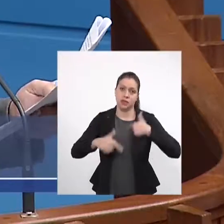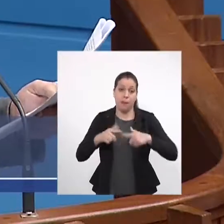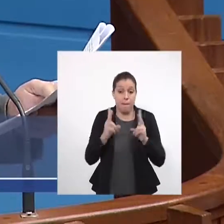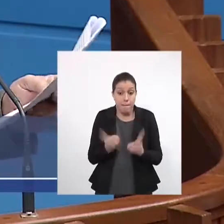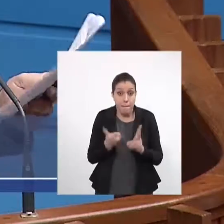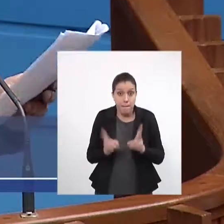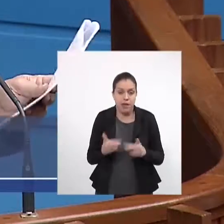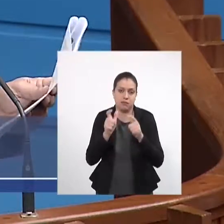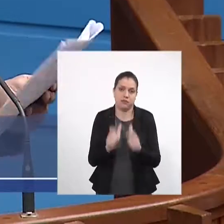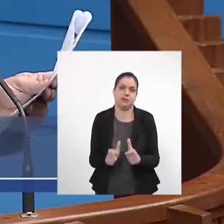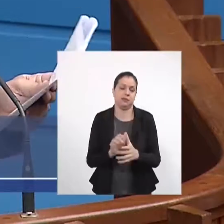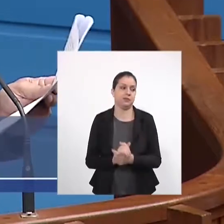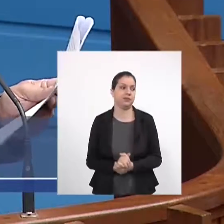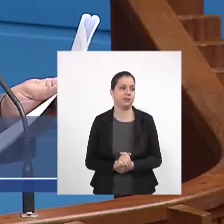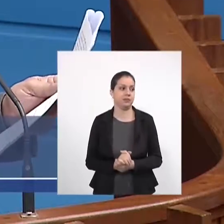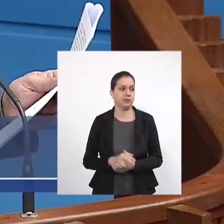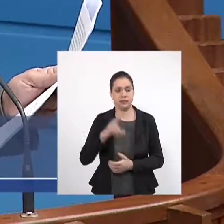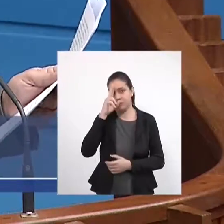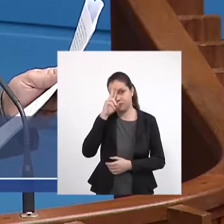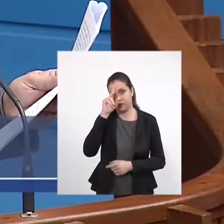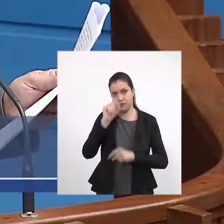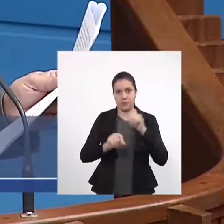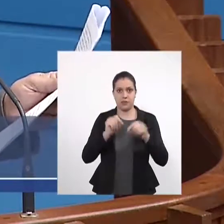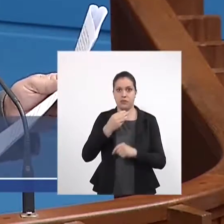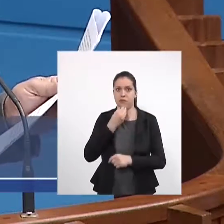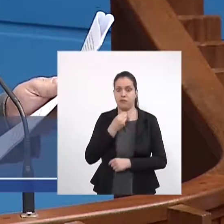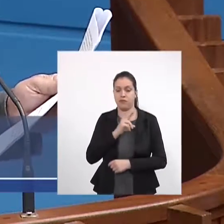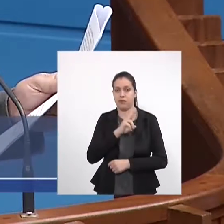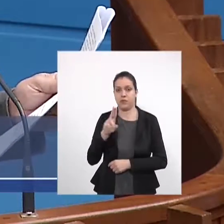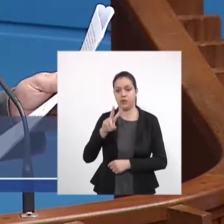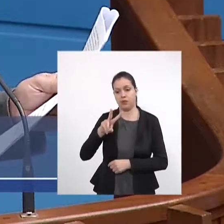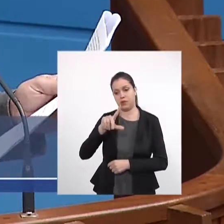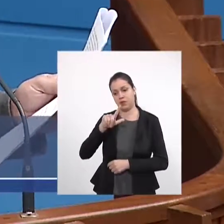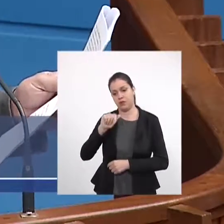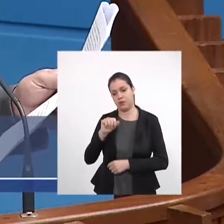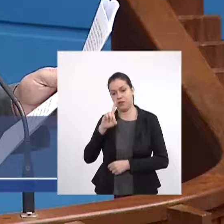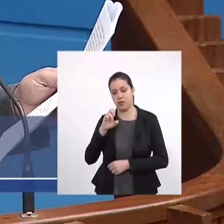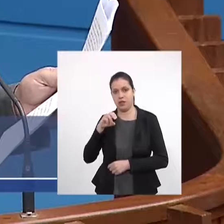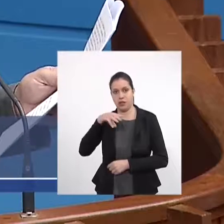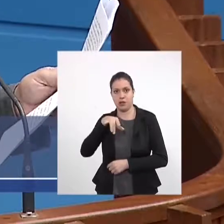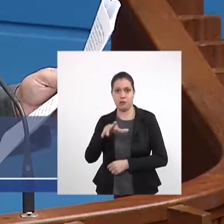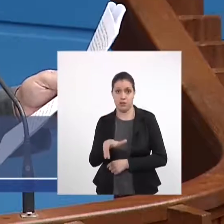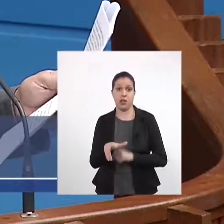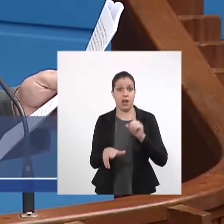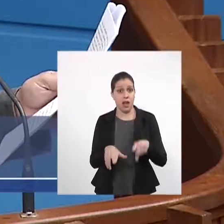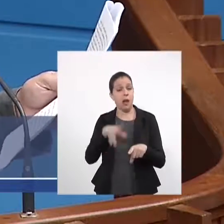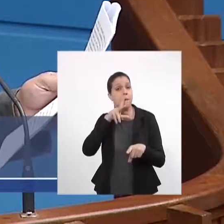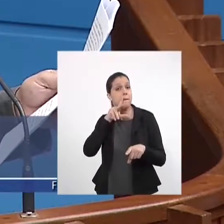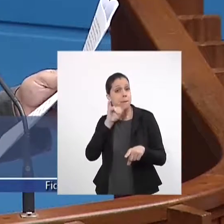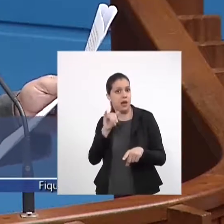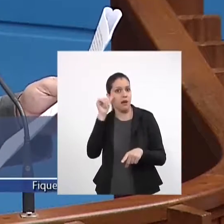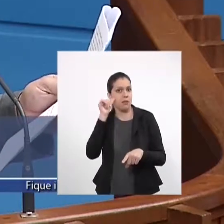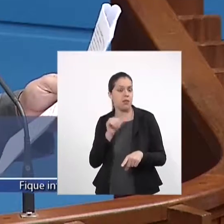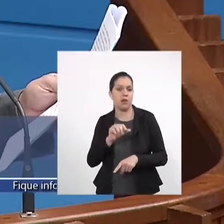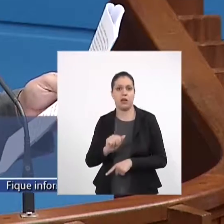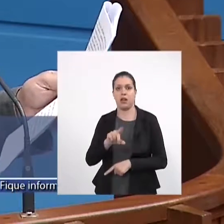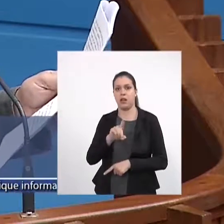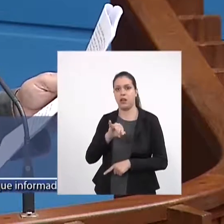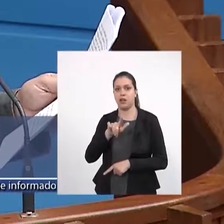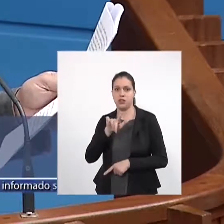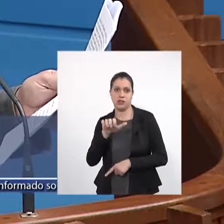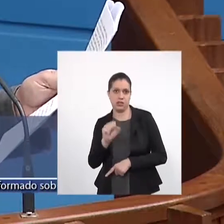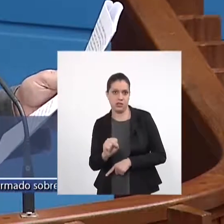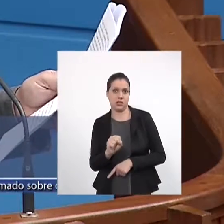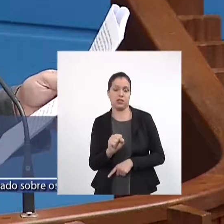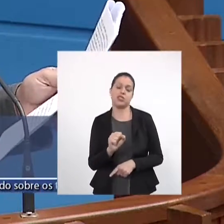momento, quando o persistente Vladimir Miller do Amaral, pai da combatida Adilis Torres, a nossa dama de ferro do jornalismo